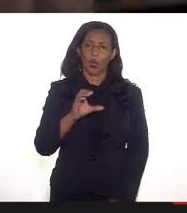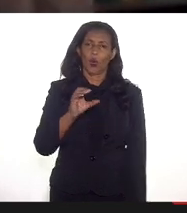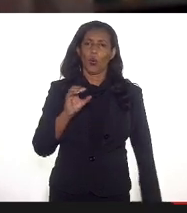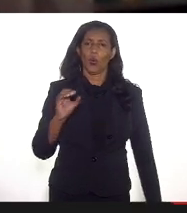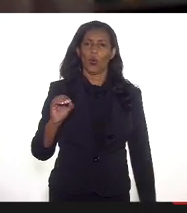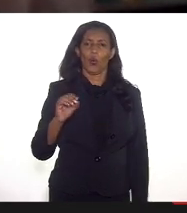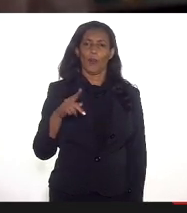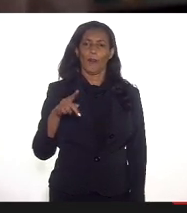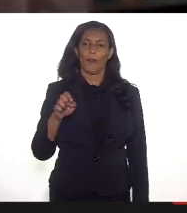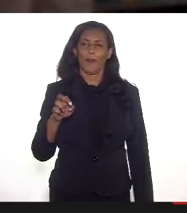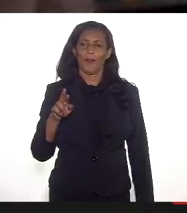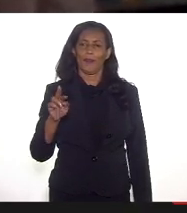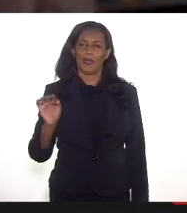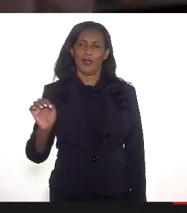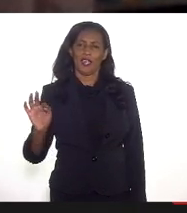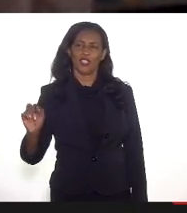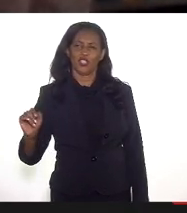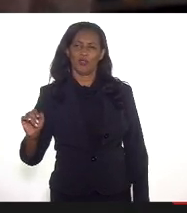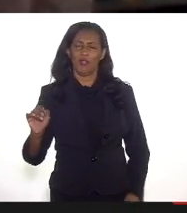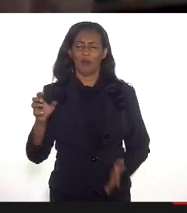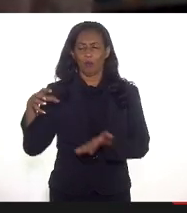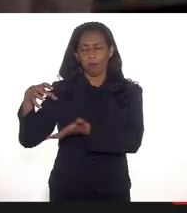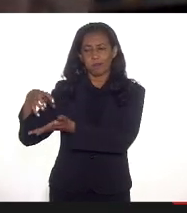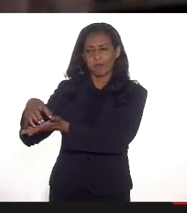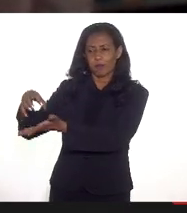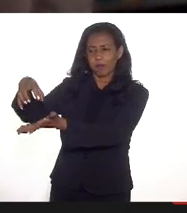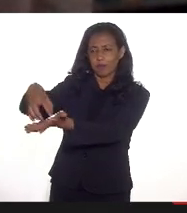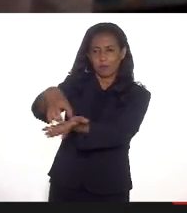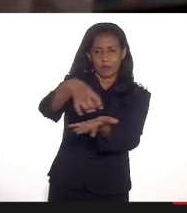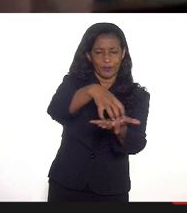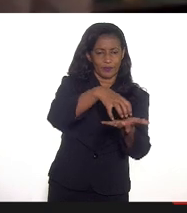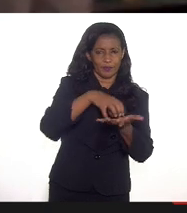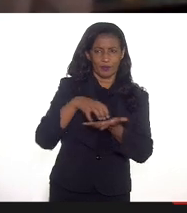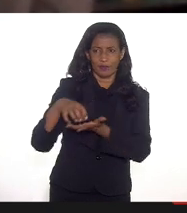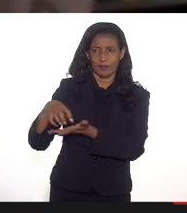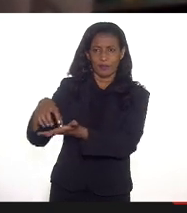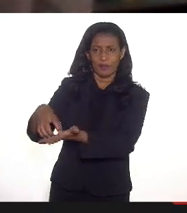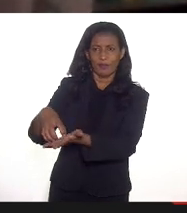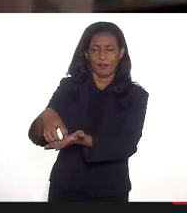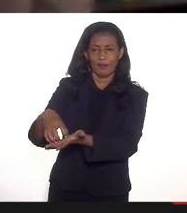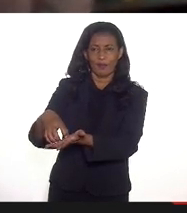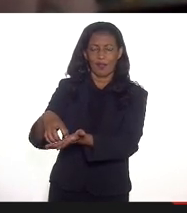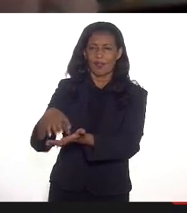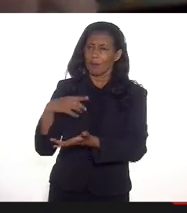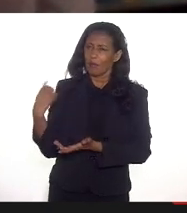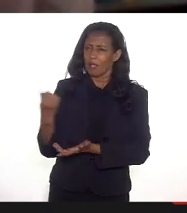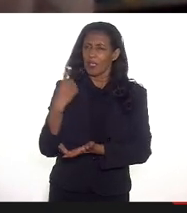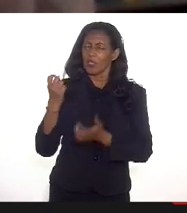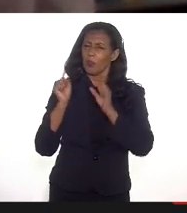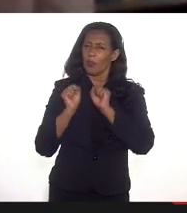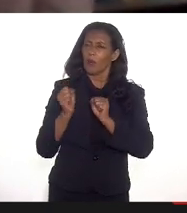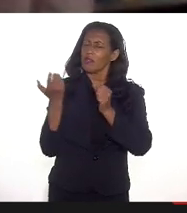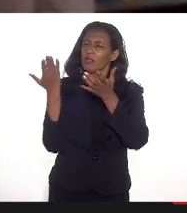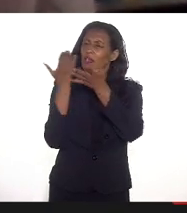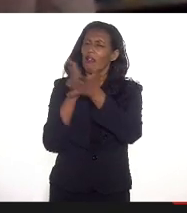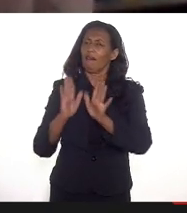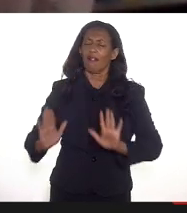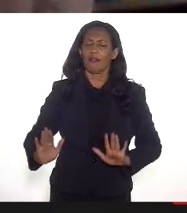trabalho, né, territoriais, para que a gente possa acabar com essa figura